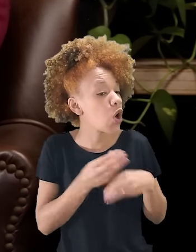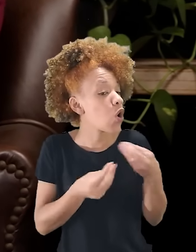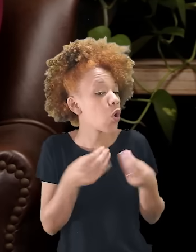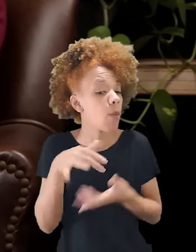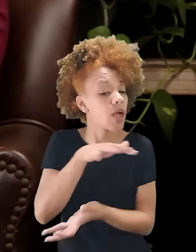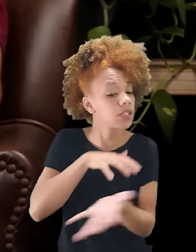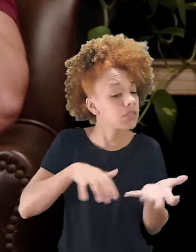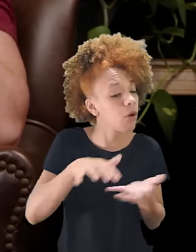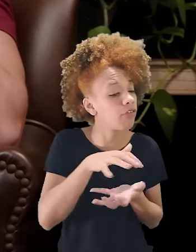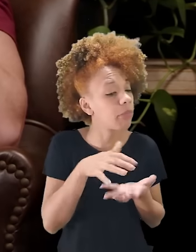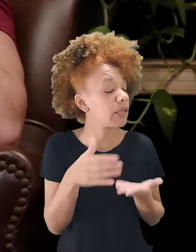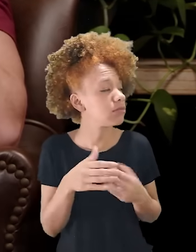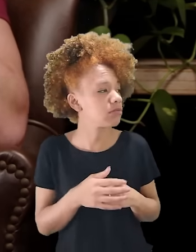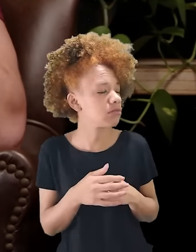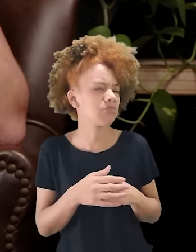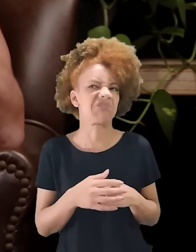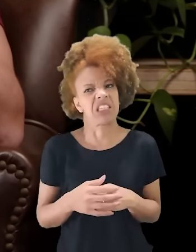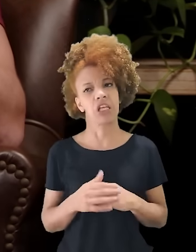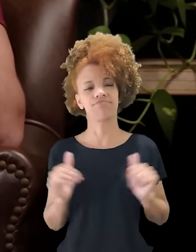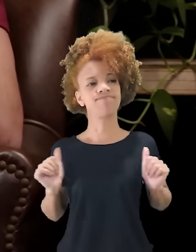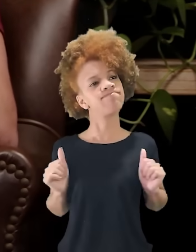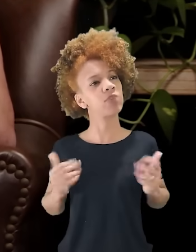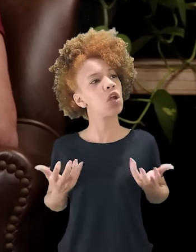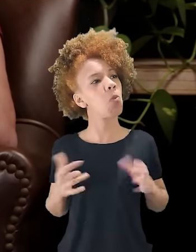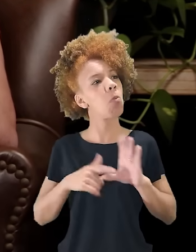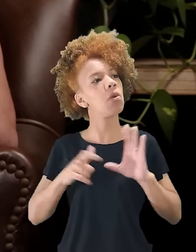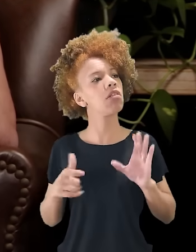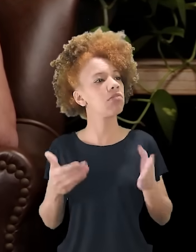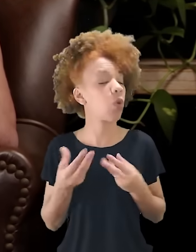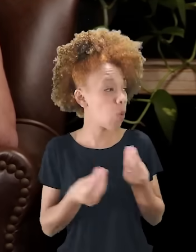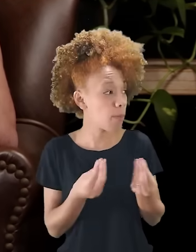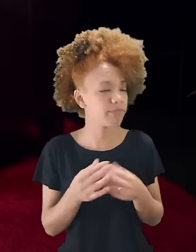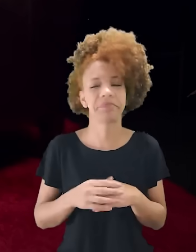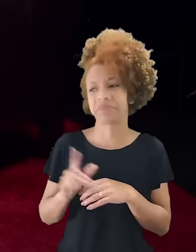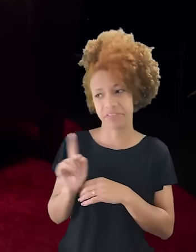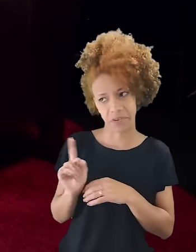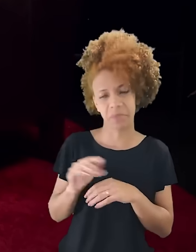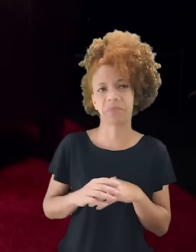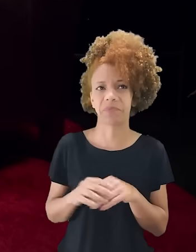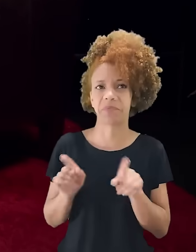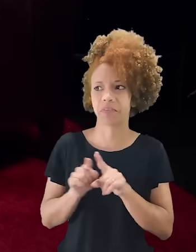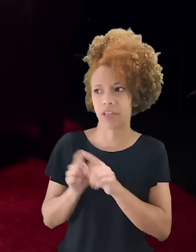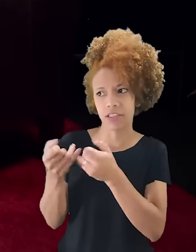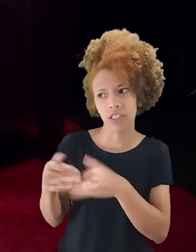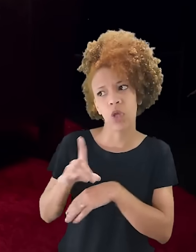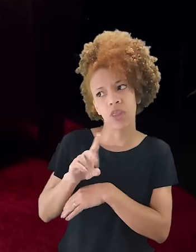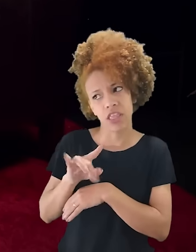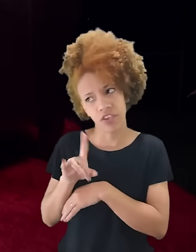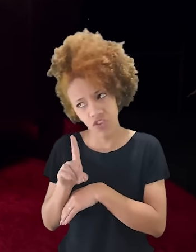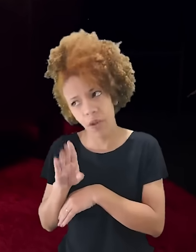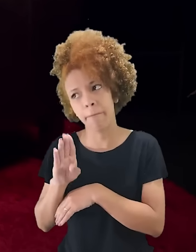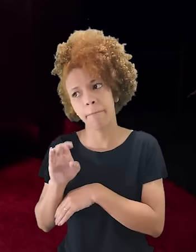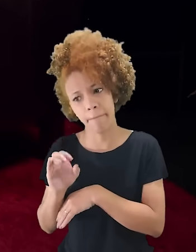que fica esse movimento em cima de pô faço o que eu quiser mas espera aí tem que usar verde não inclusive você falou do David Beckham